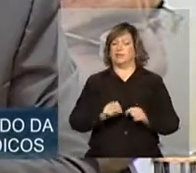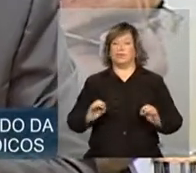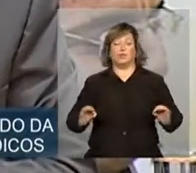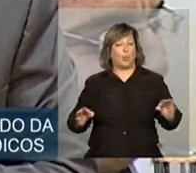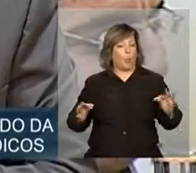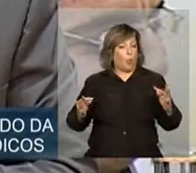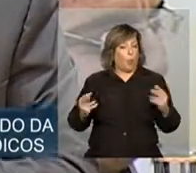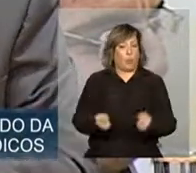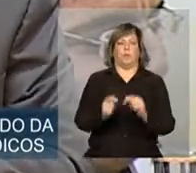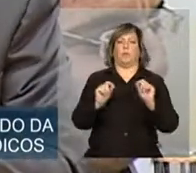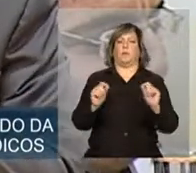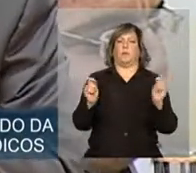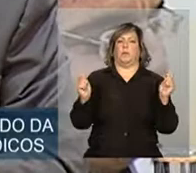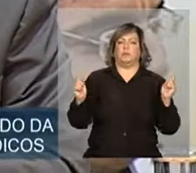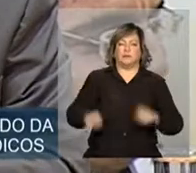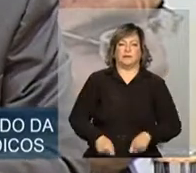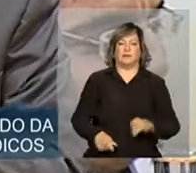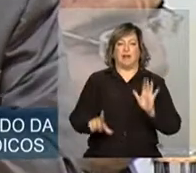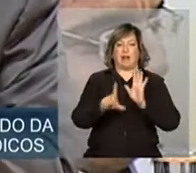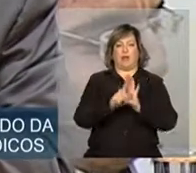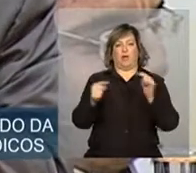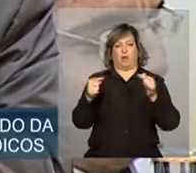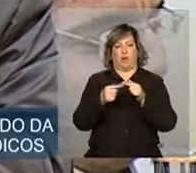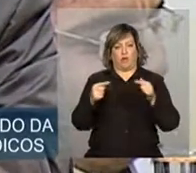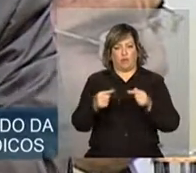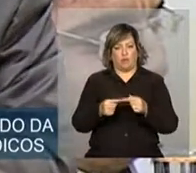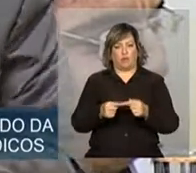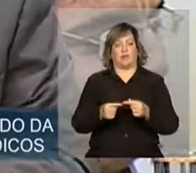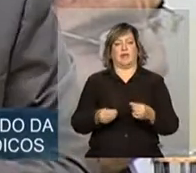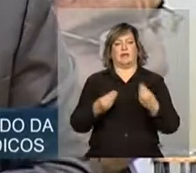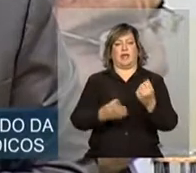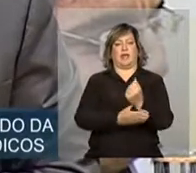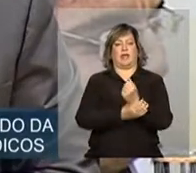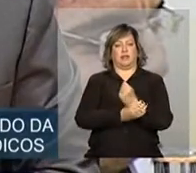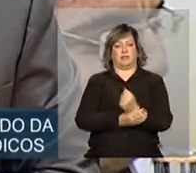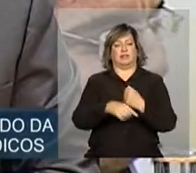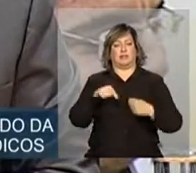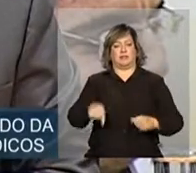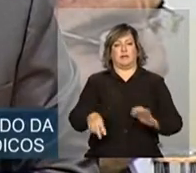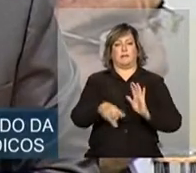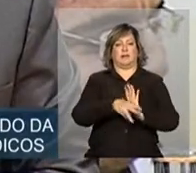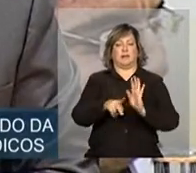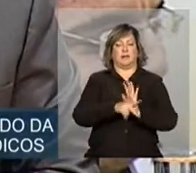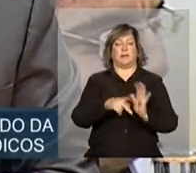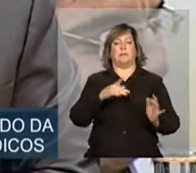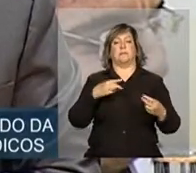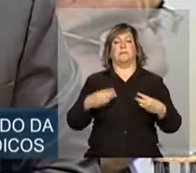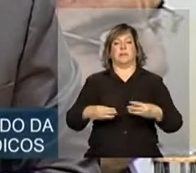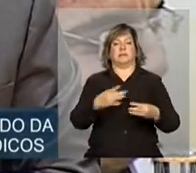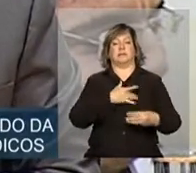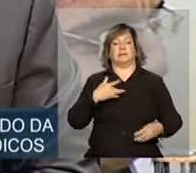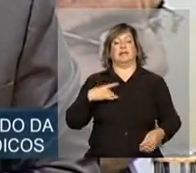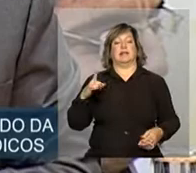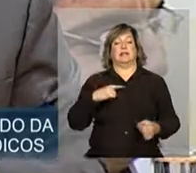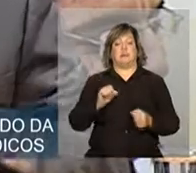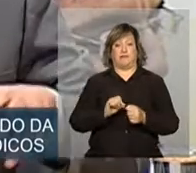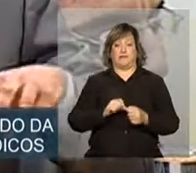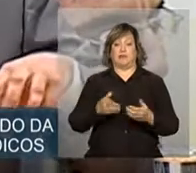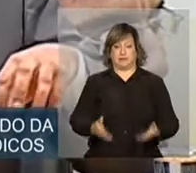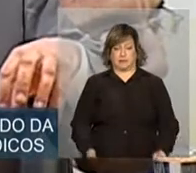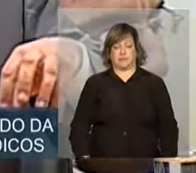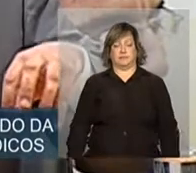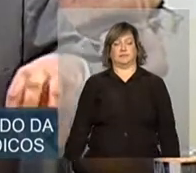todas as estratégias legais garantidas agora pela Medida Provisória que Ministério da Saúde tem para fazer